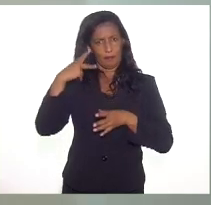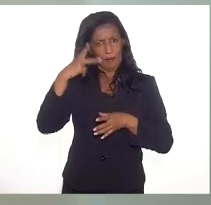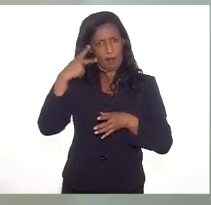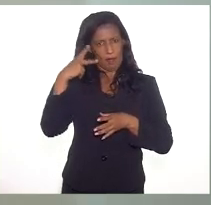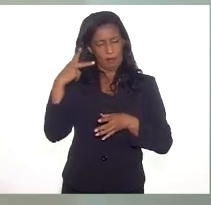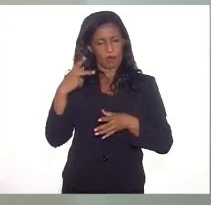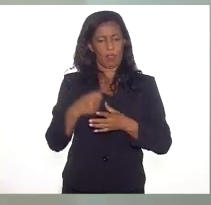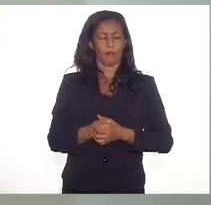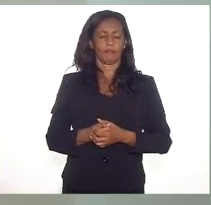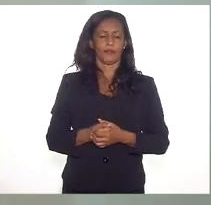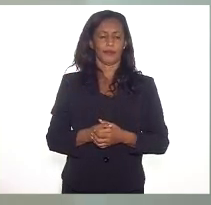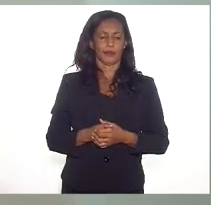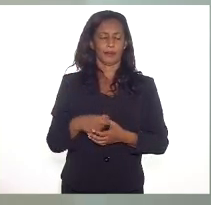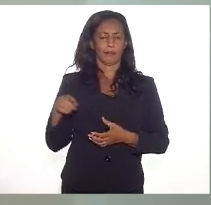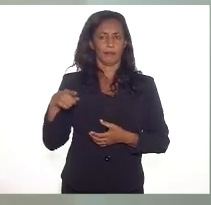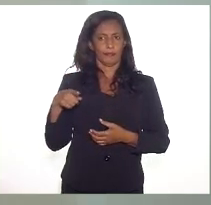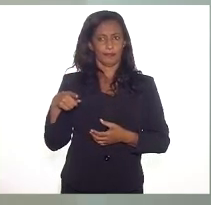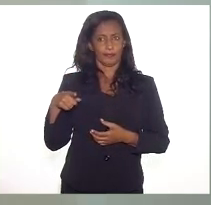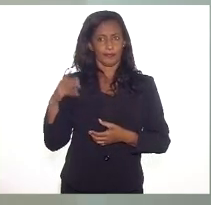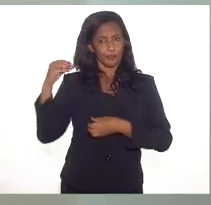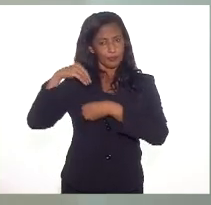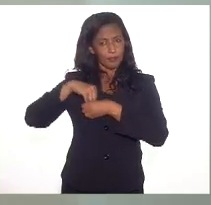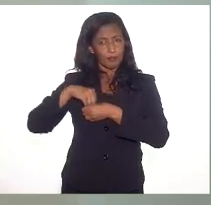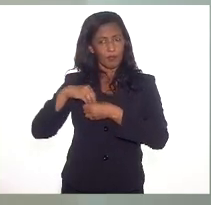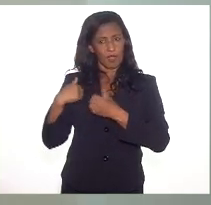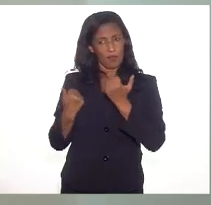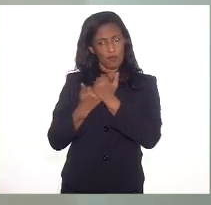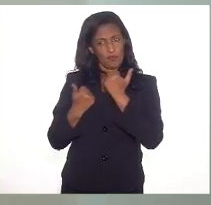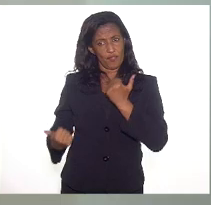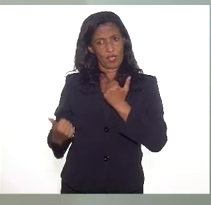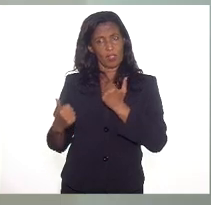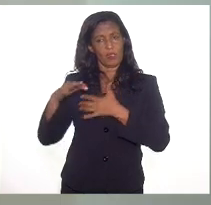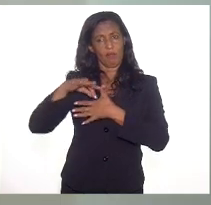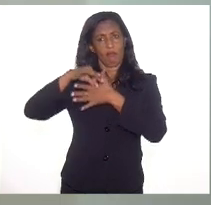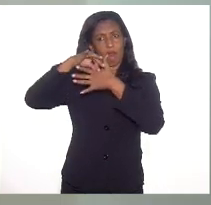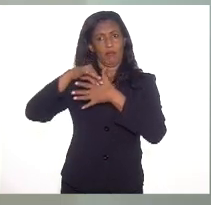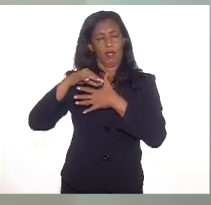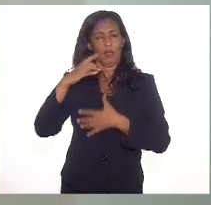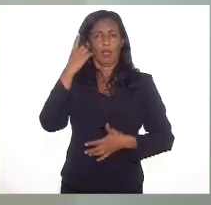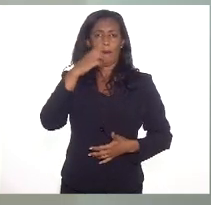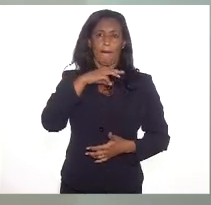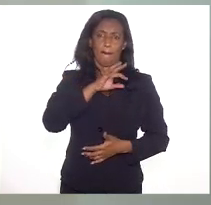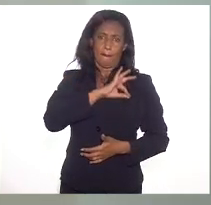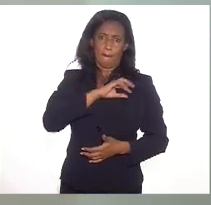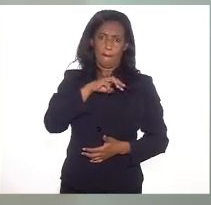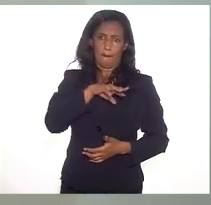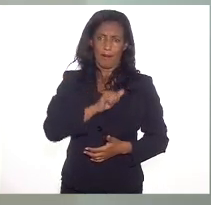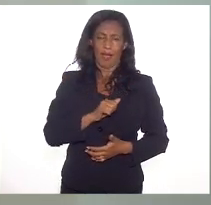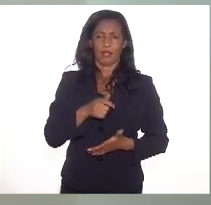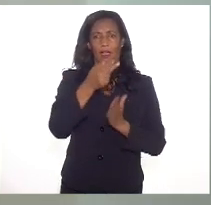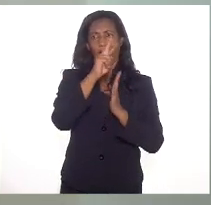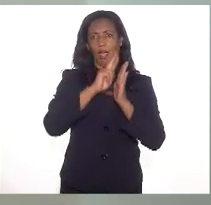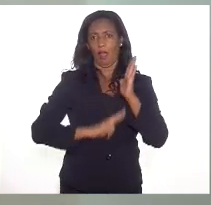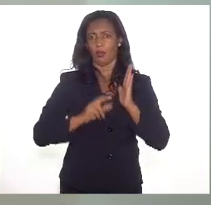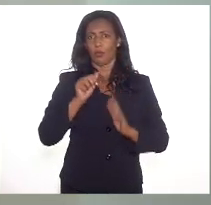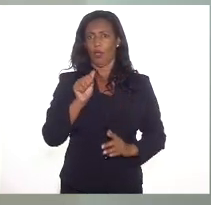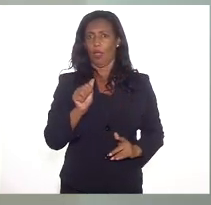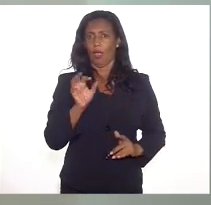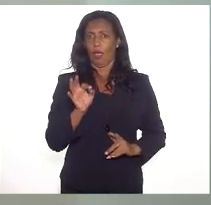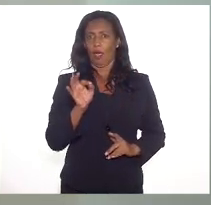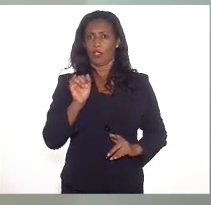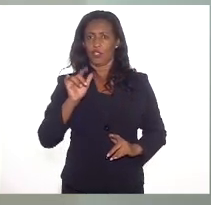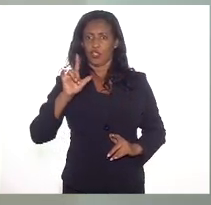inquérito, presidida pela deputada Marta Rocha e eu como vice-presidente, e o relator, o deputado Átila Nunes. E a gente